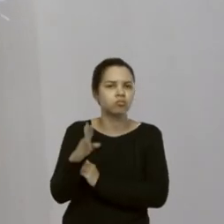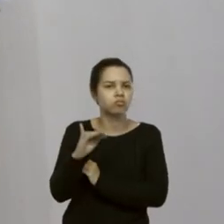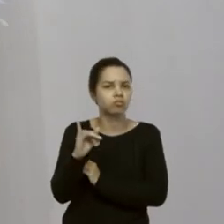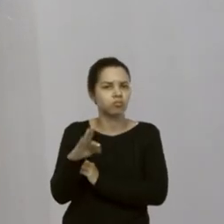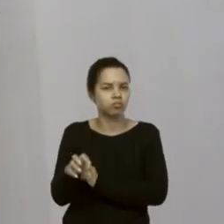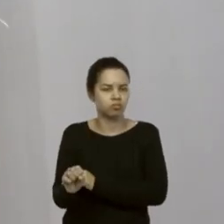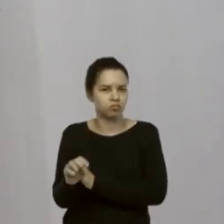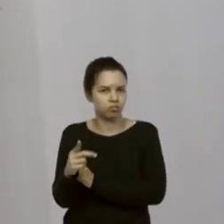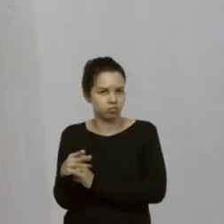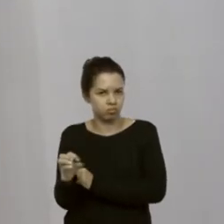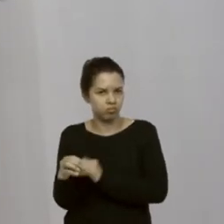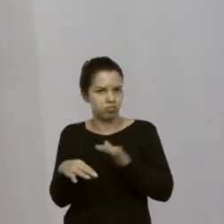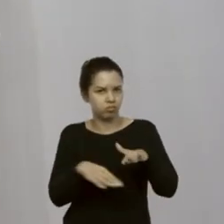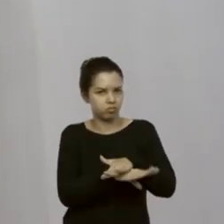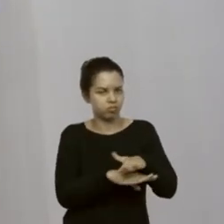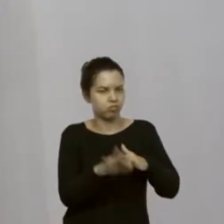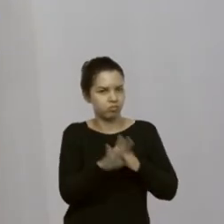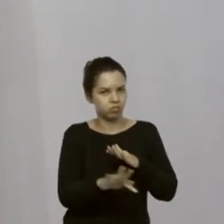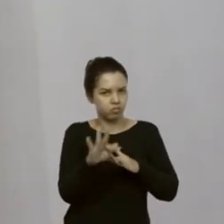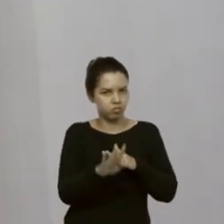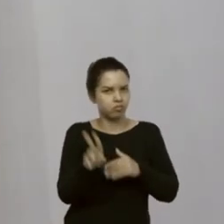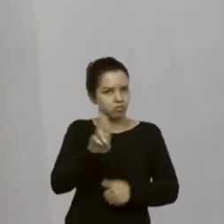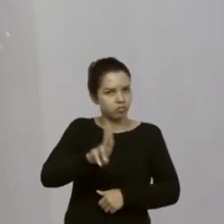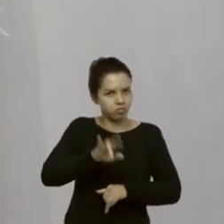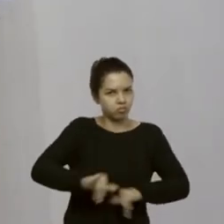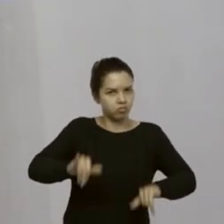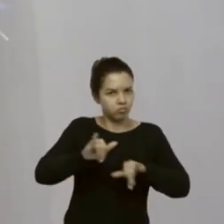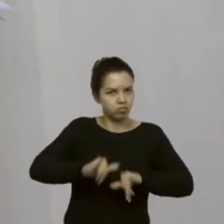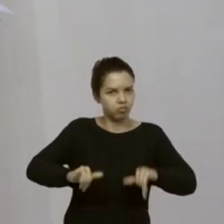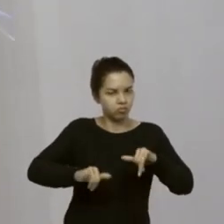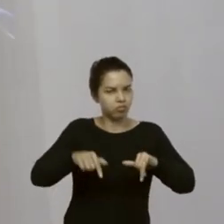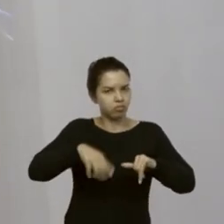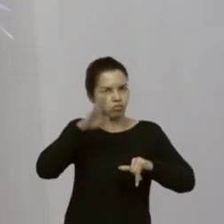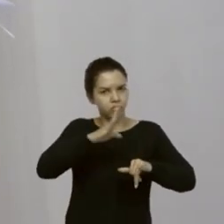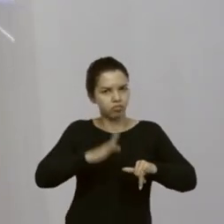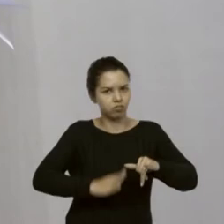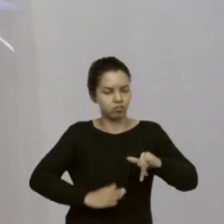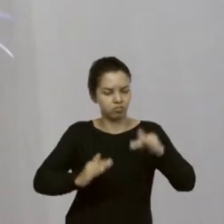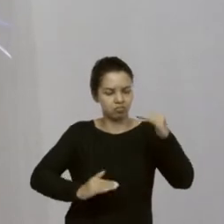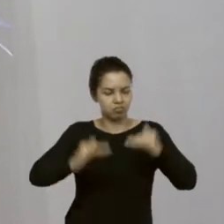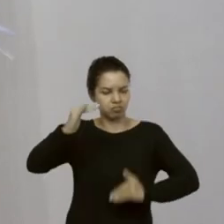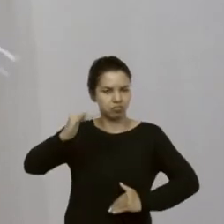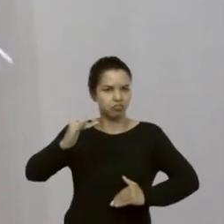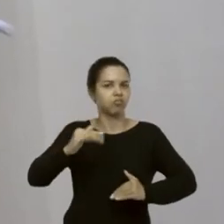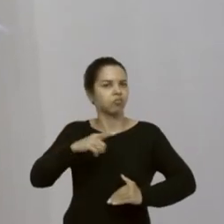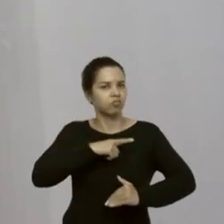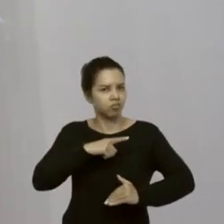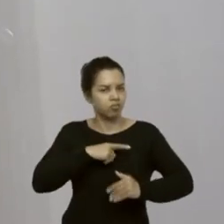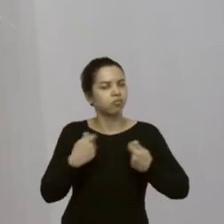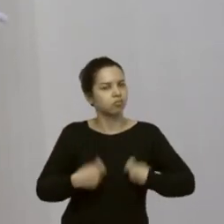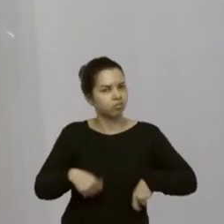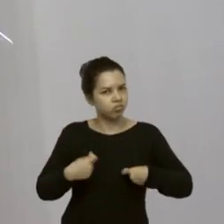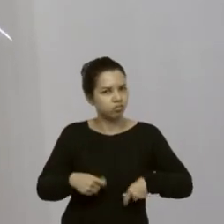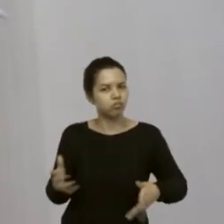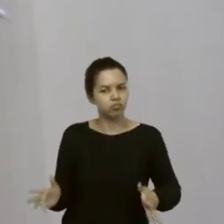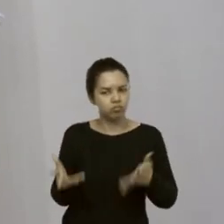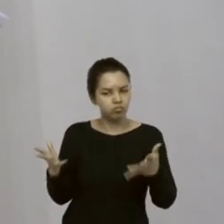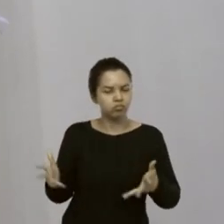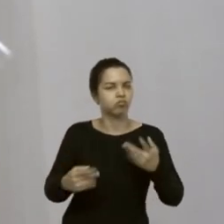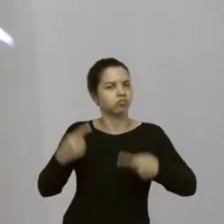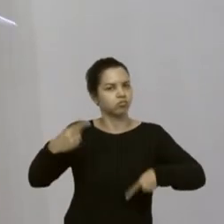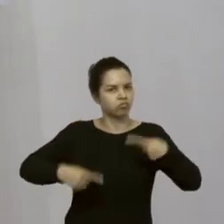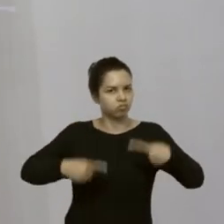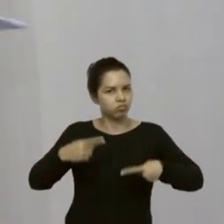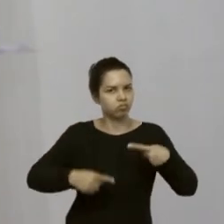campanhas. Um contrassenso num país de desigualdades gritantes. É preciso promover urgentemente um debate sobre